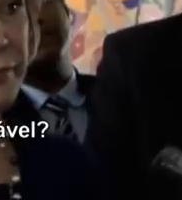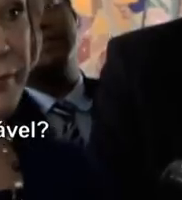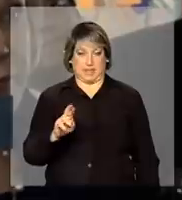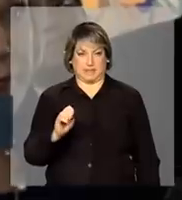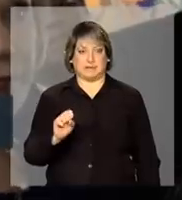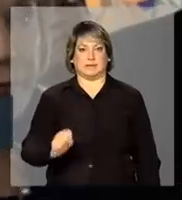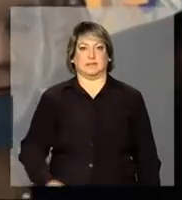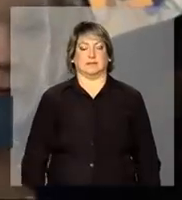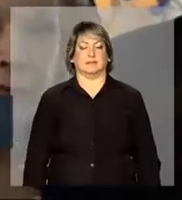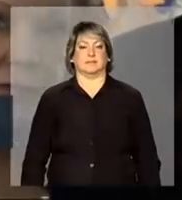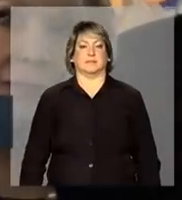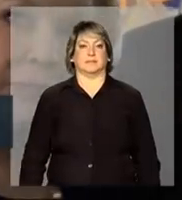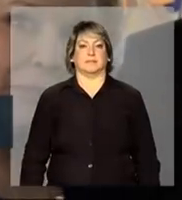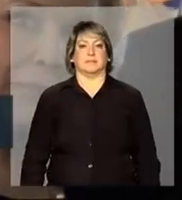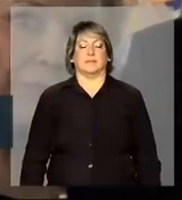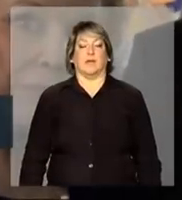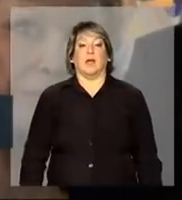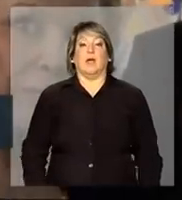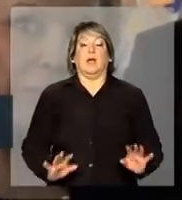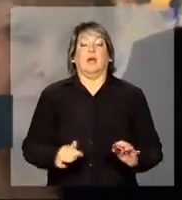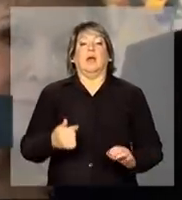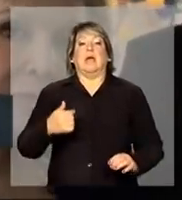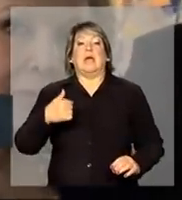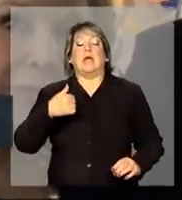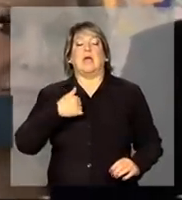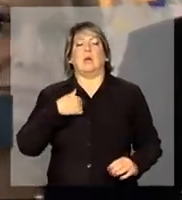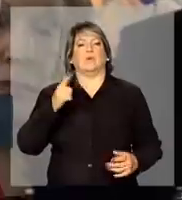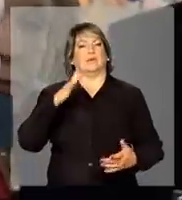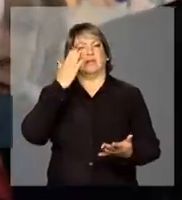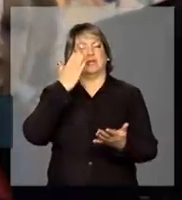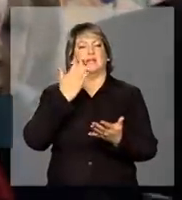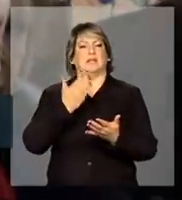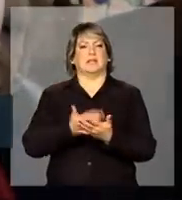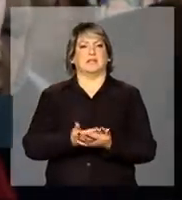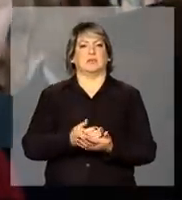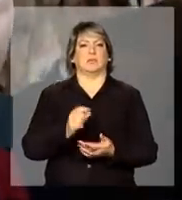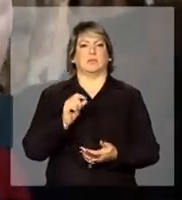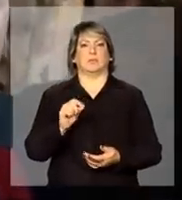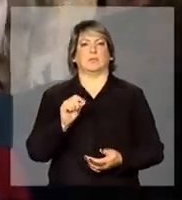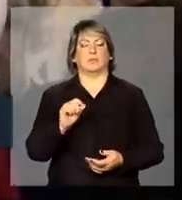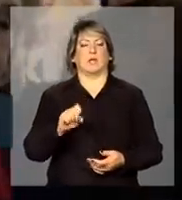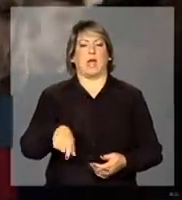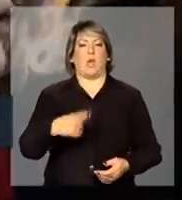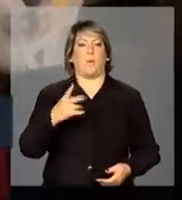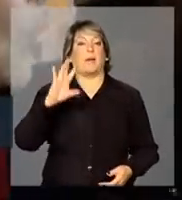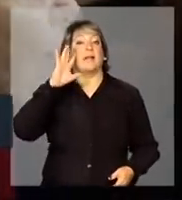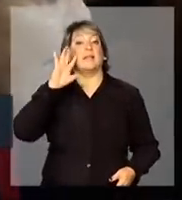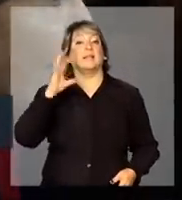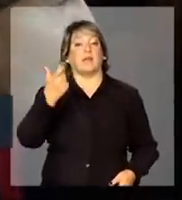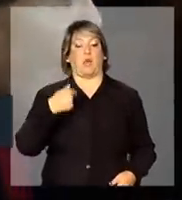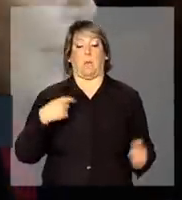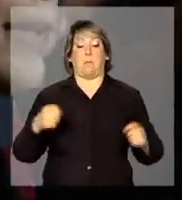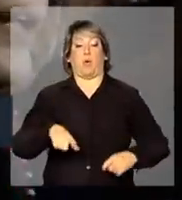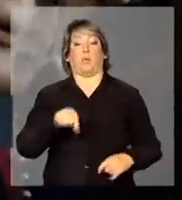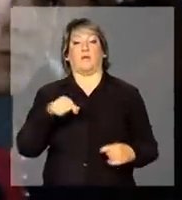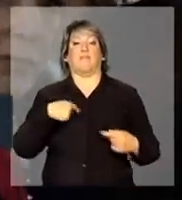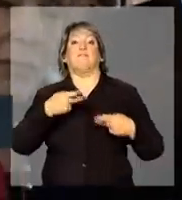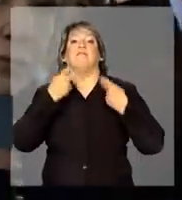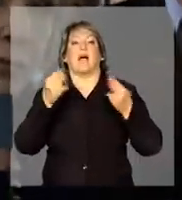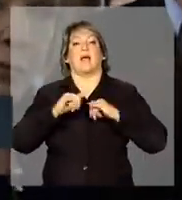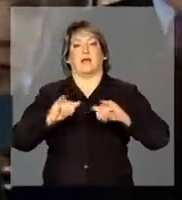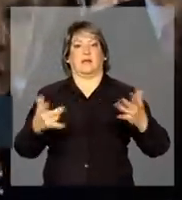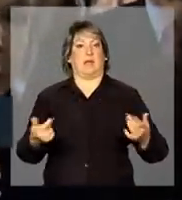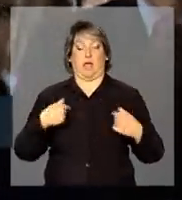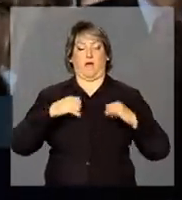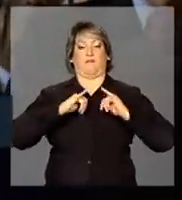mais amigável? Olha, eu não creio que seja uma decisão que eu posso tomar aqui. Eu